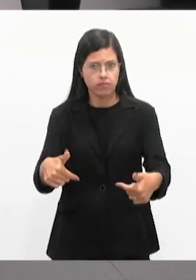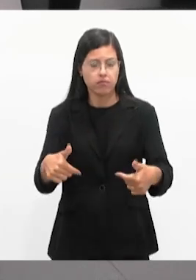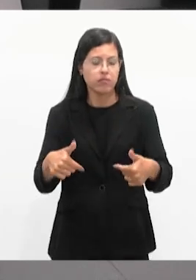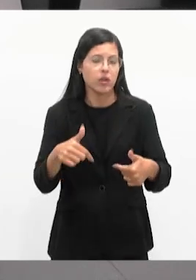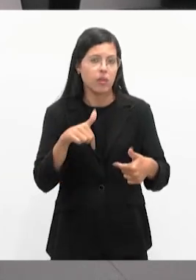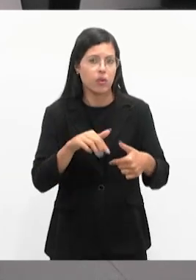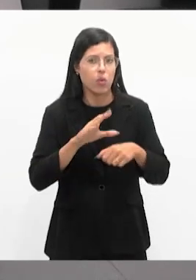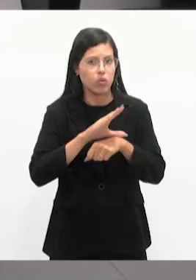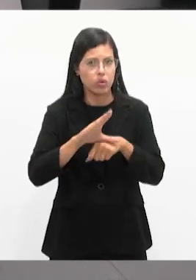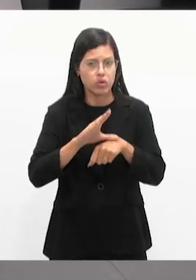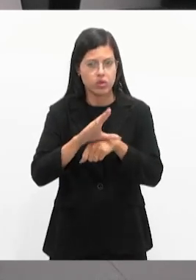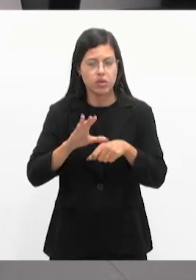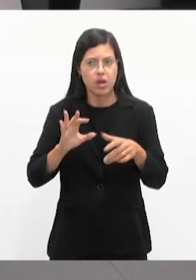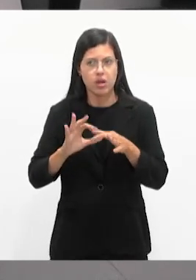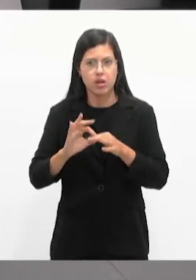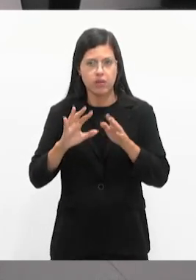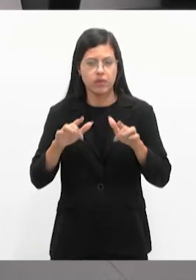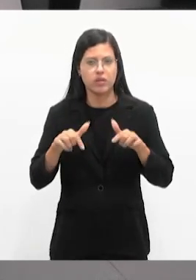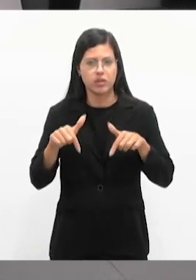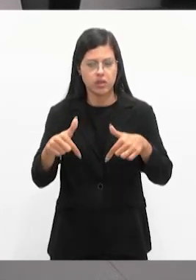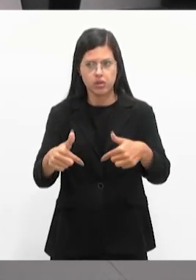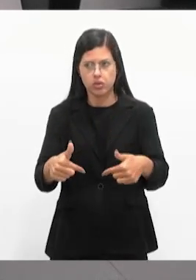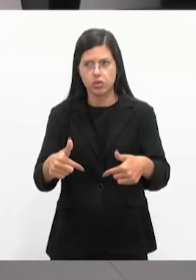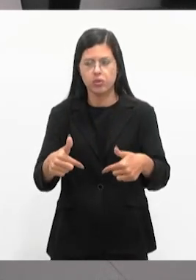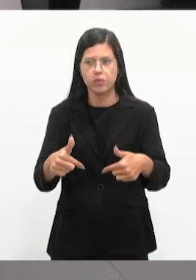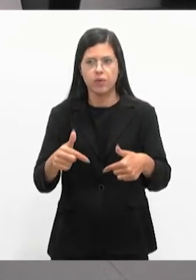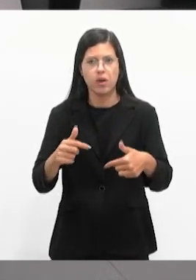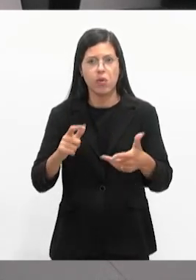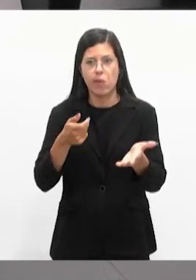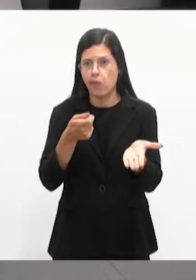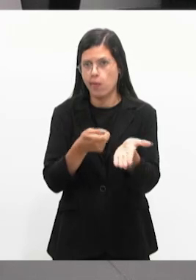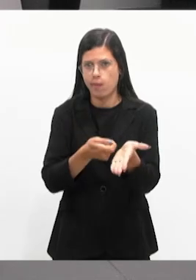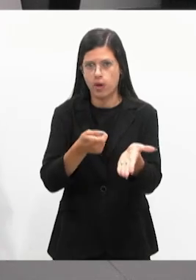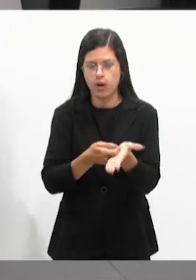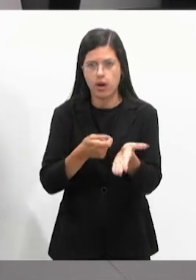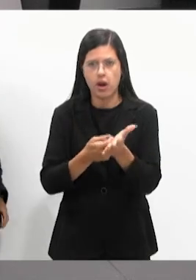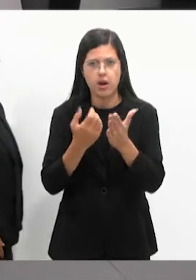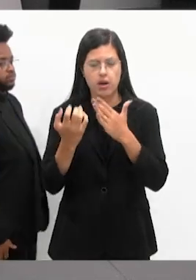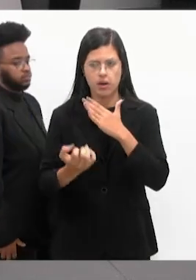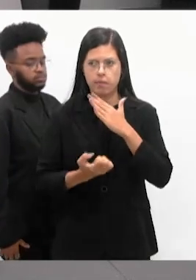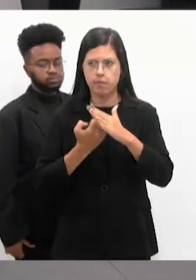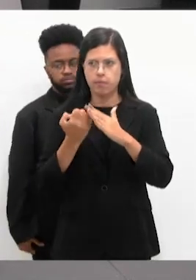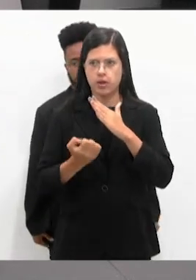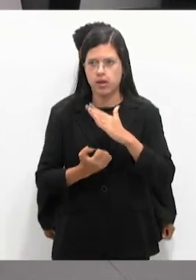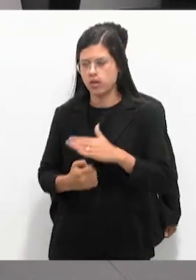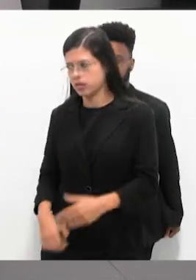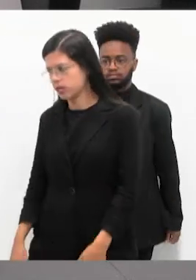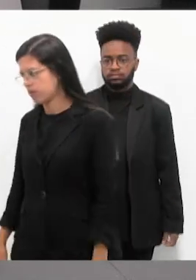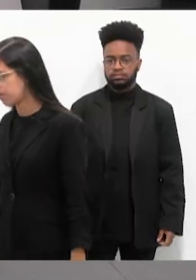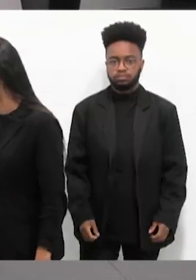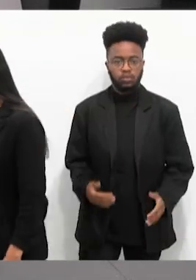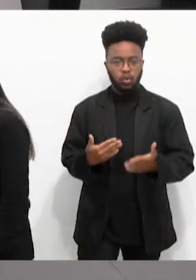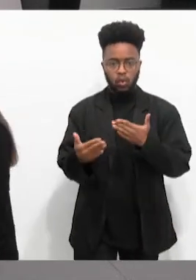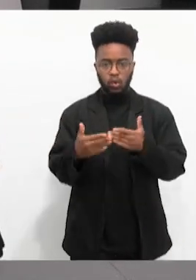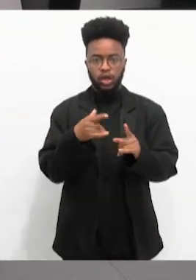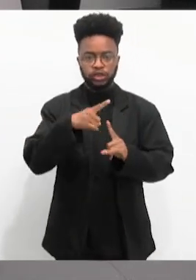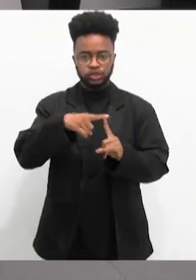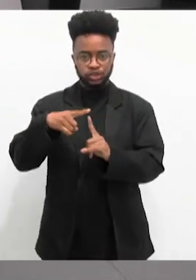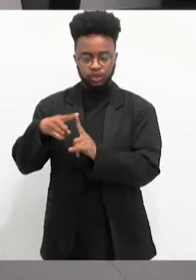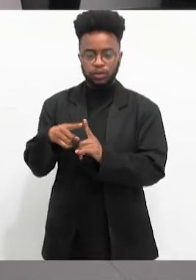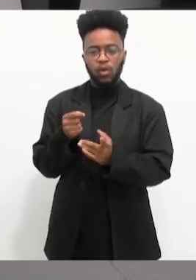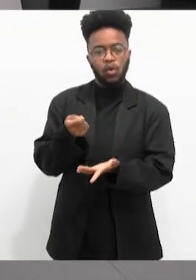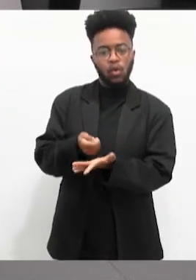constitucional da livre iniciativa. A gente obrigar um prestador de serviço, seja de que natureza seja, por mais que tenhamos